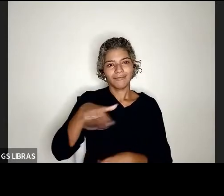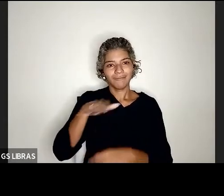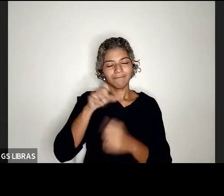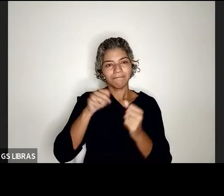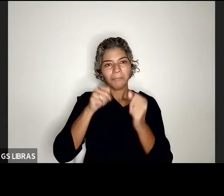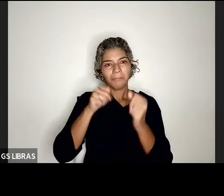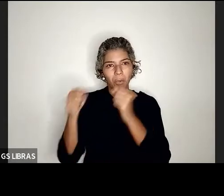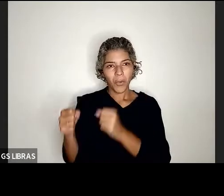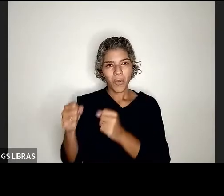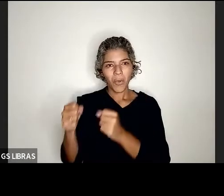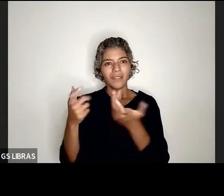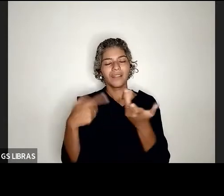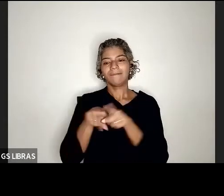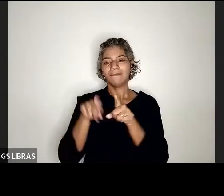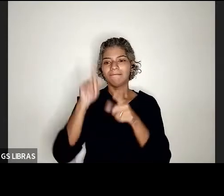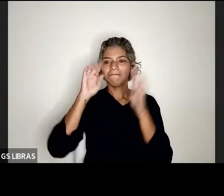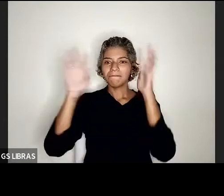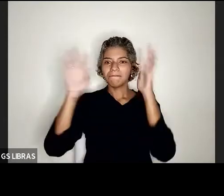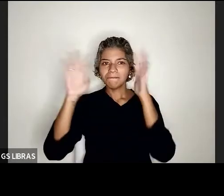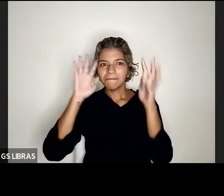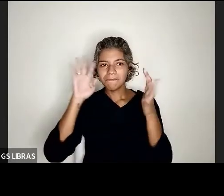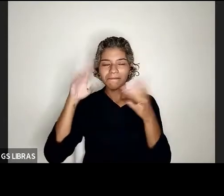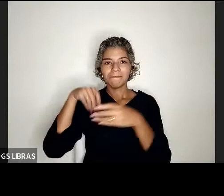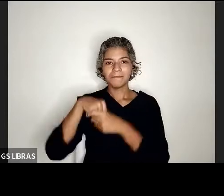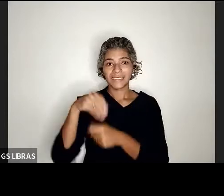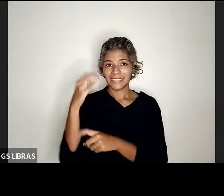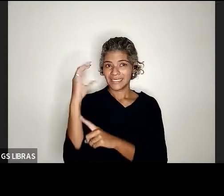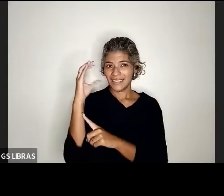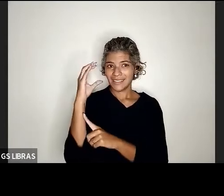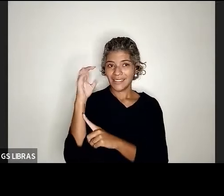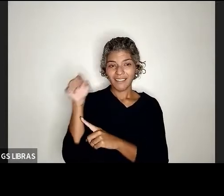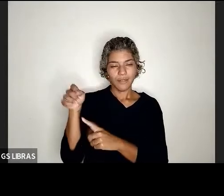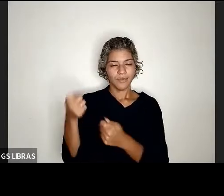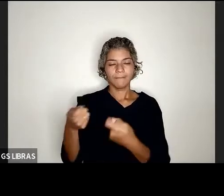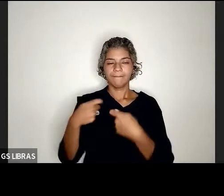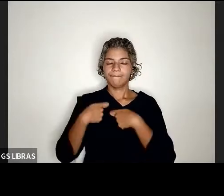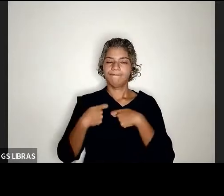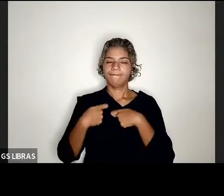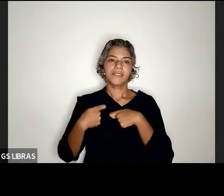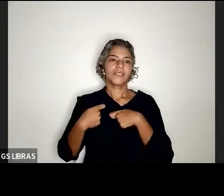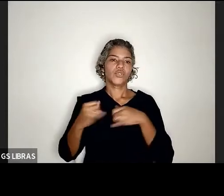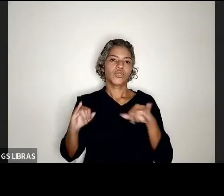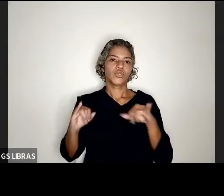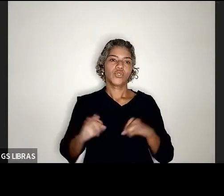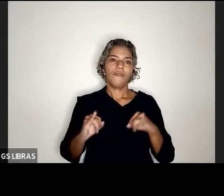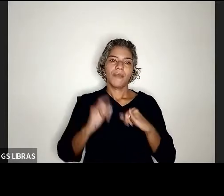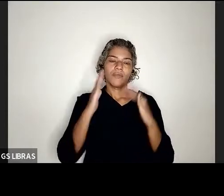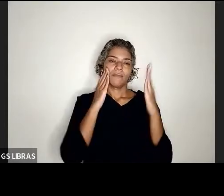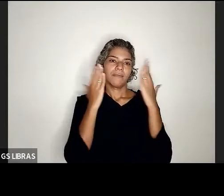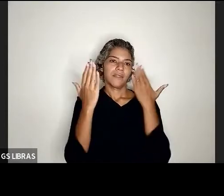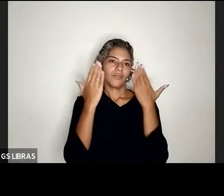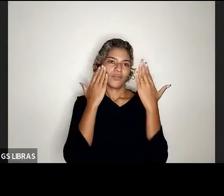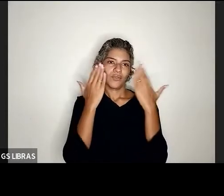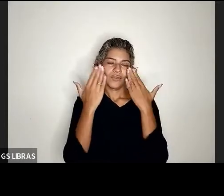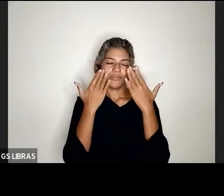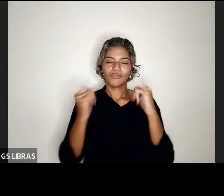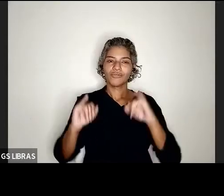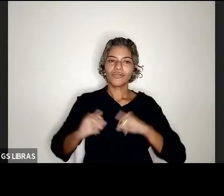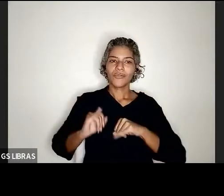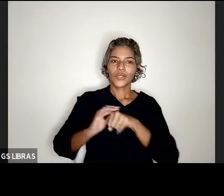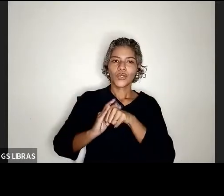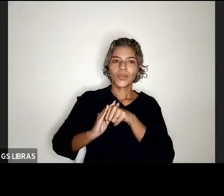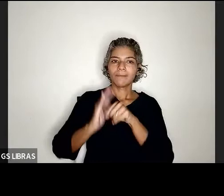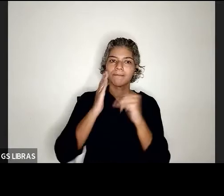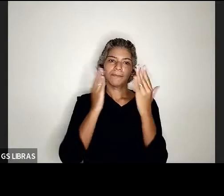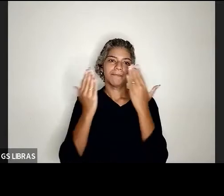pensar e viver a ciência, traz para muitas de nós muito sofrimento psíquico. Eu tenho acompanhado, tenho tido o prazer de orientar